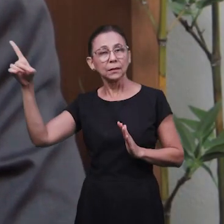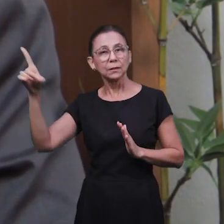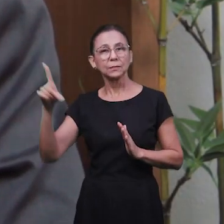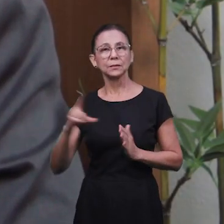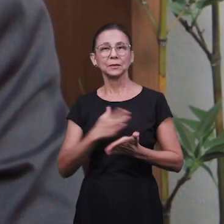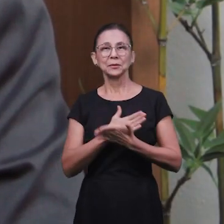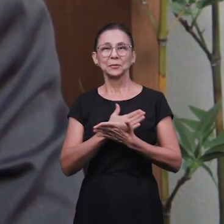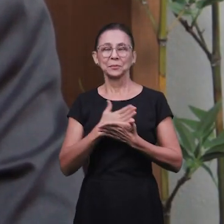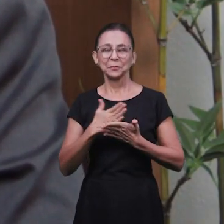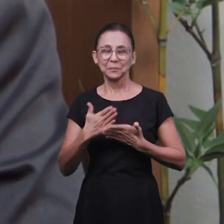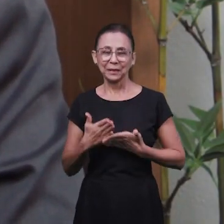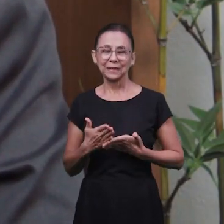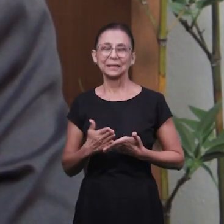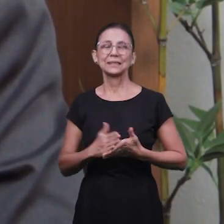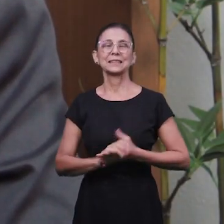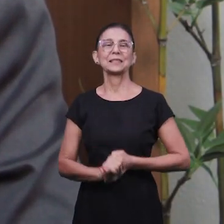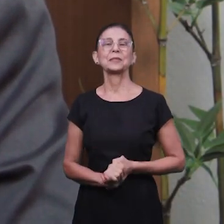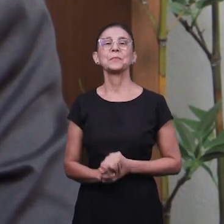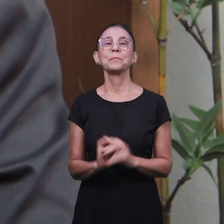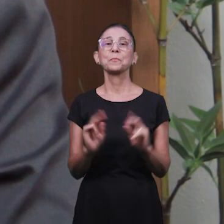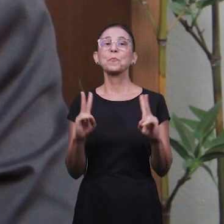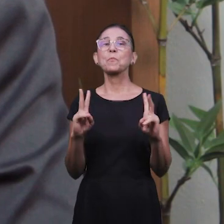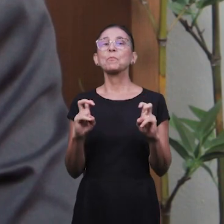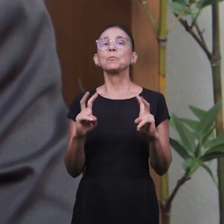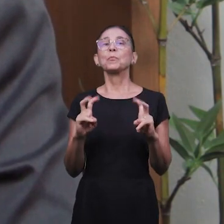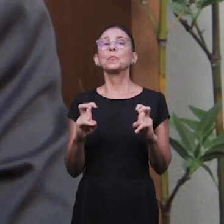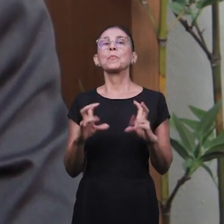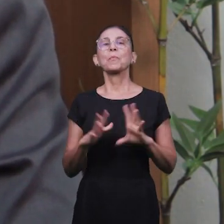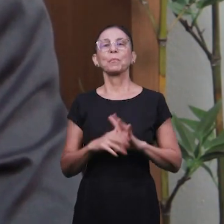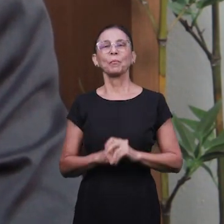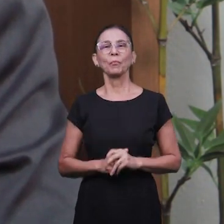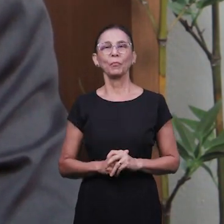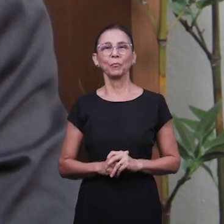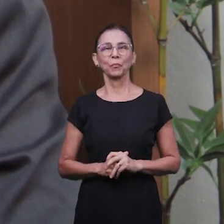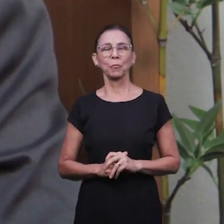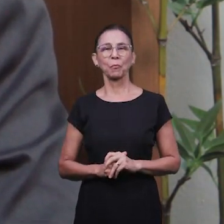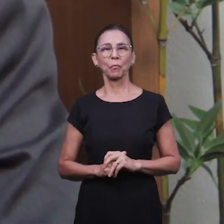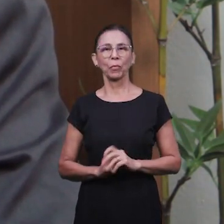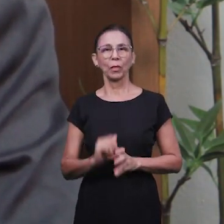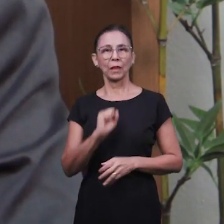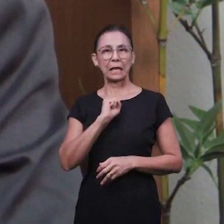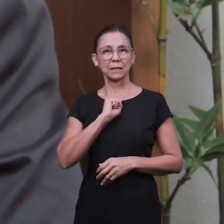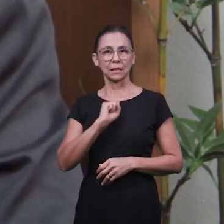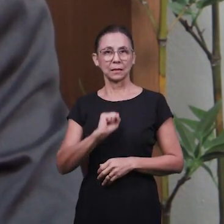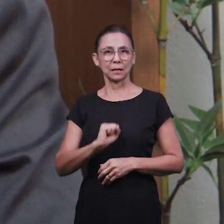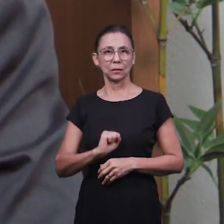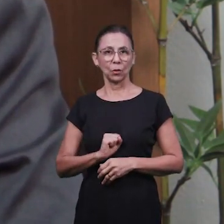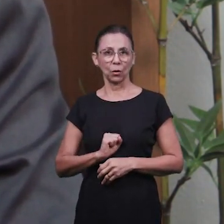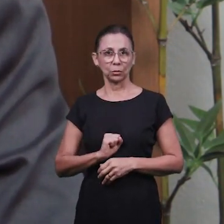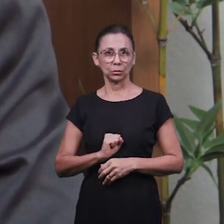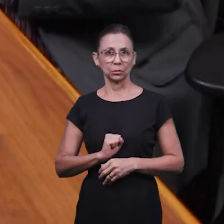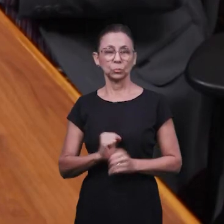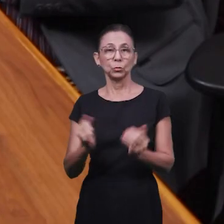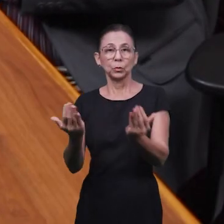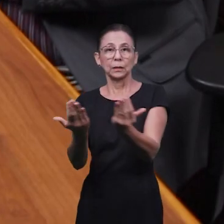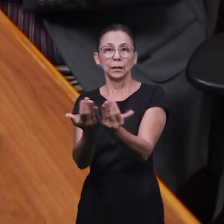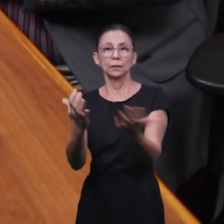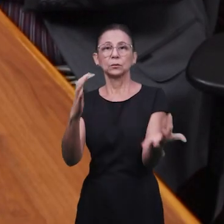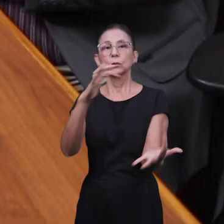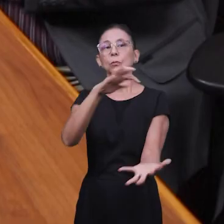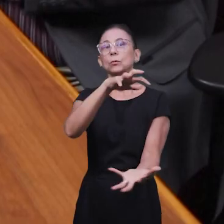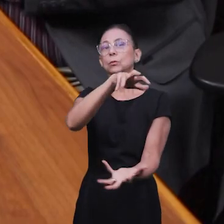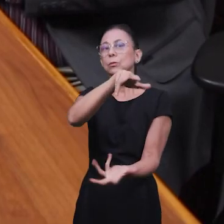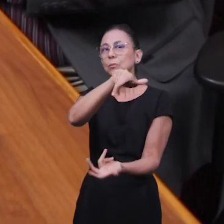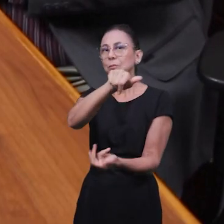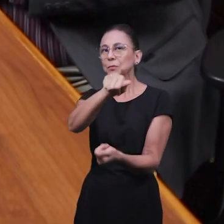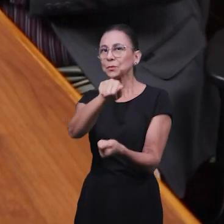gente começa hoje mais um tema, e o tema é Sacerdócio Universal do Crente. E